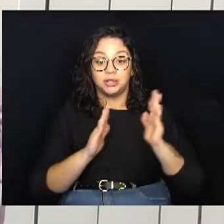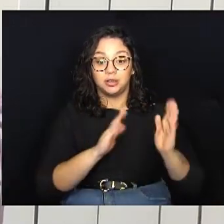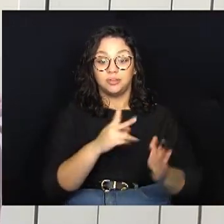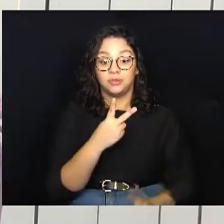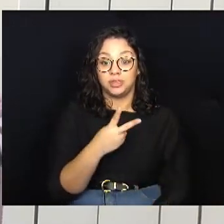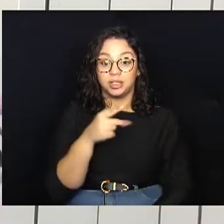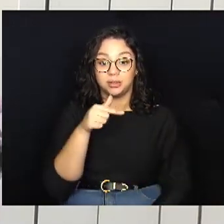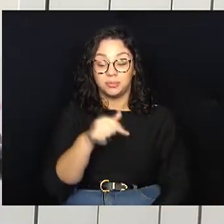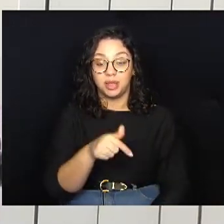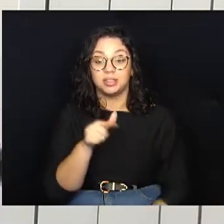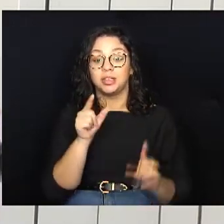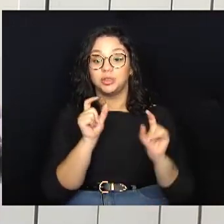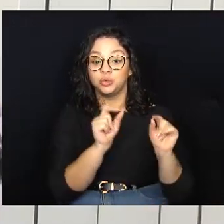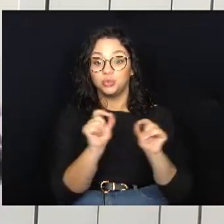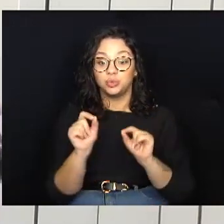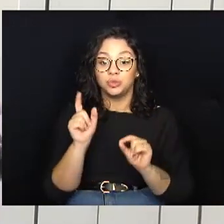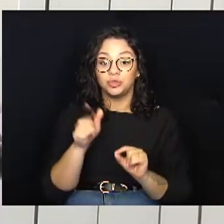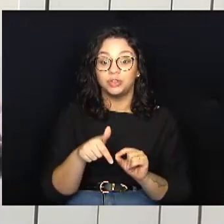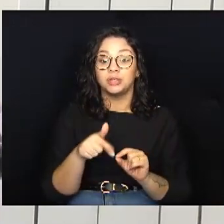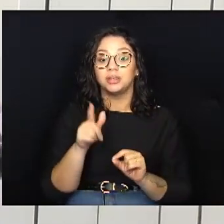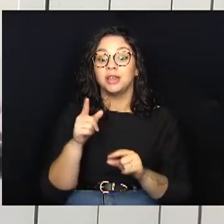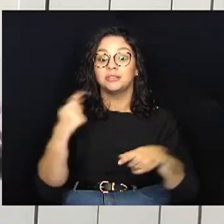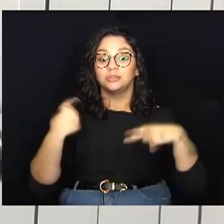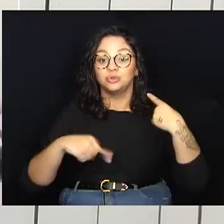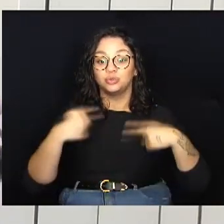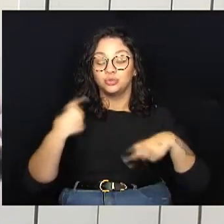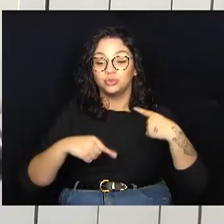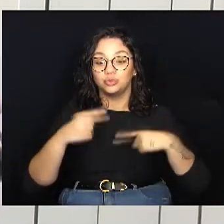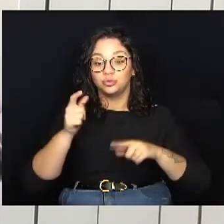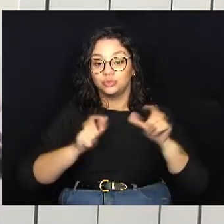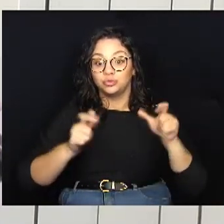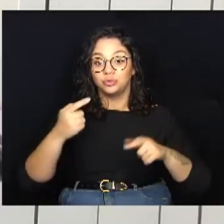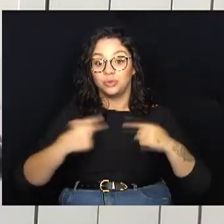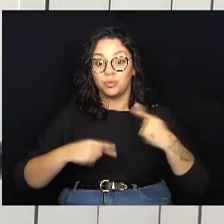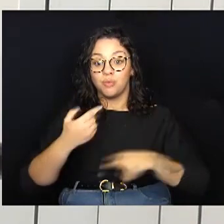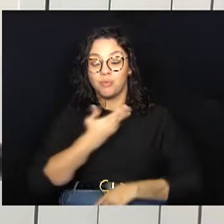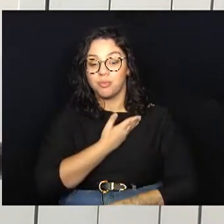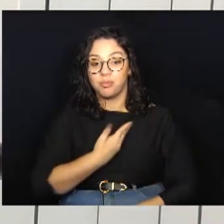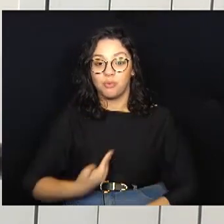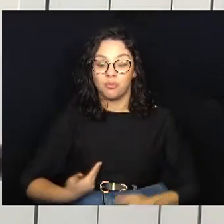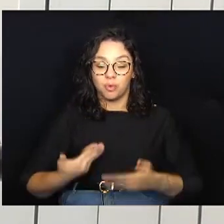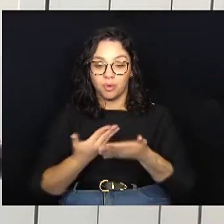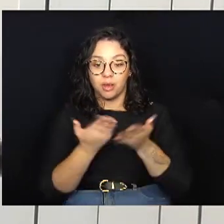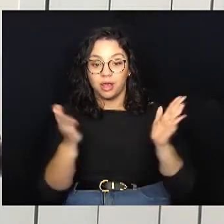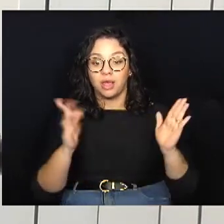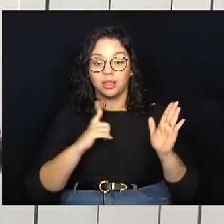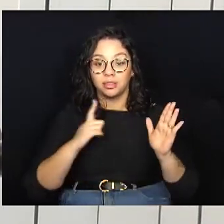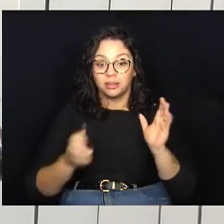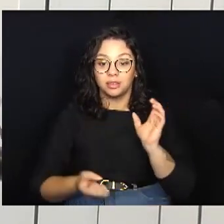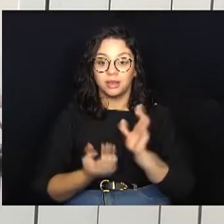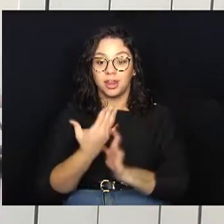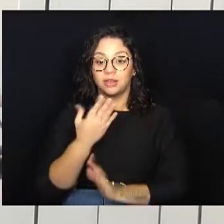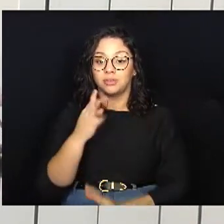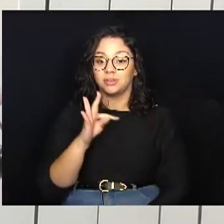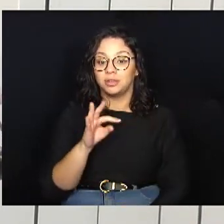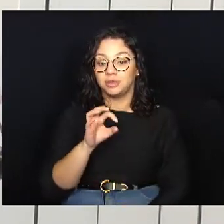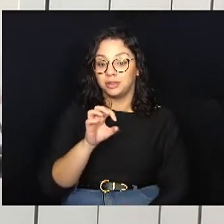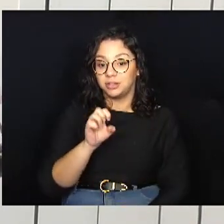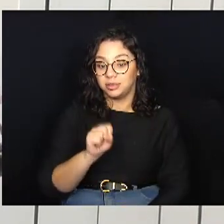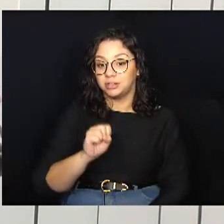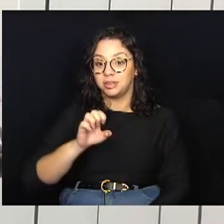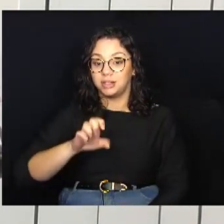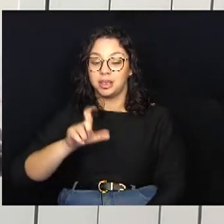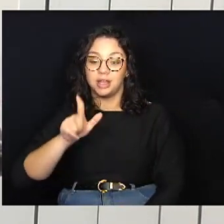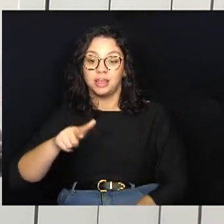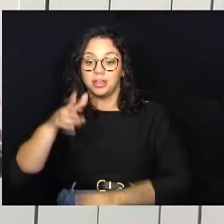27ª edição do ciclo de debates com agentes políticos e públicos, promovido pelo TCE, o Tribunal de Contas do